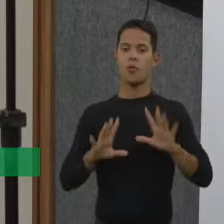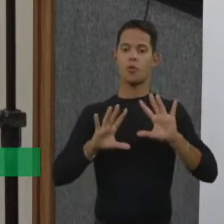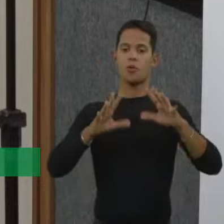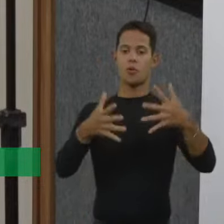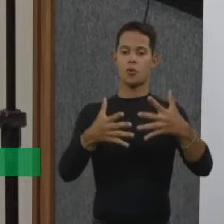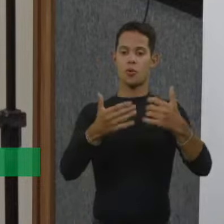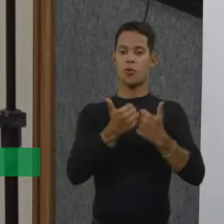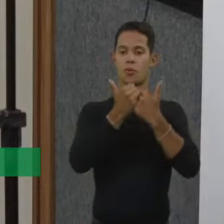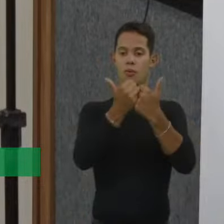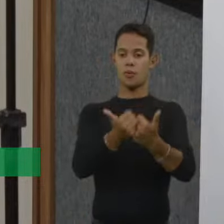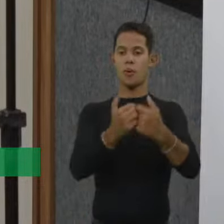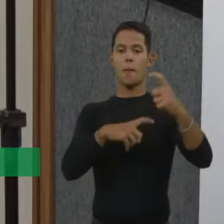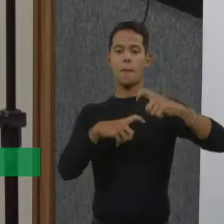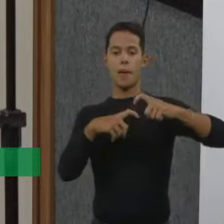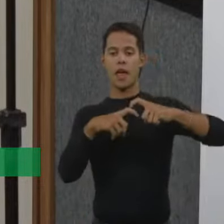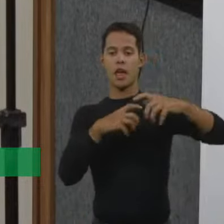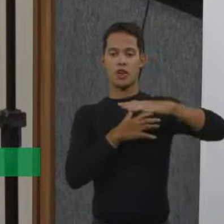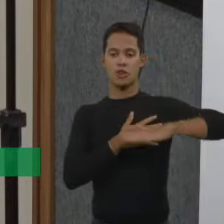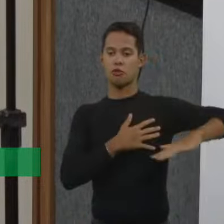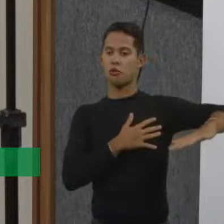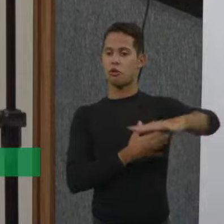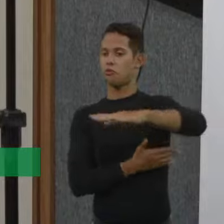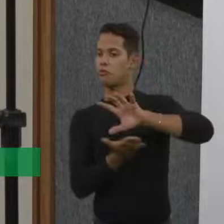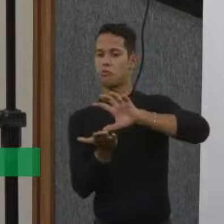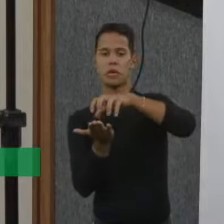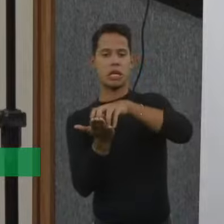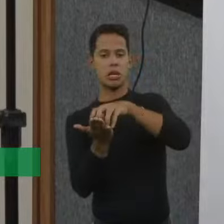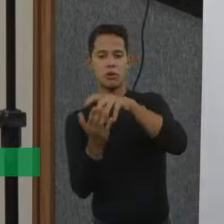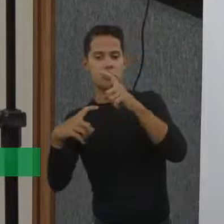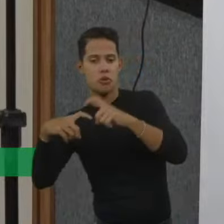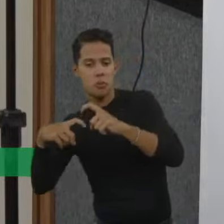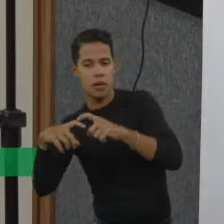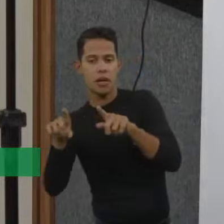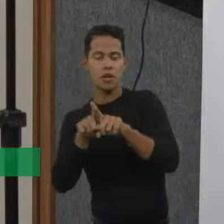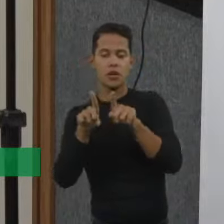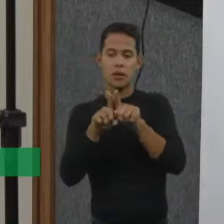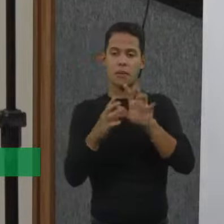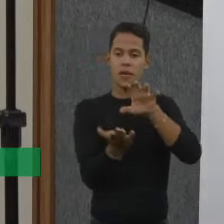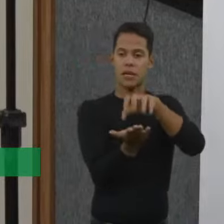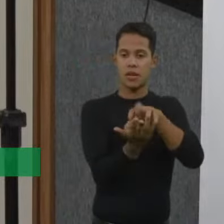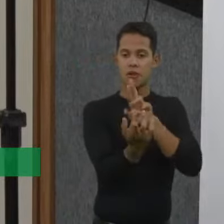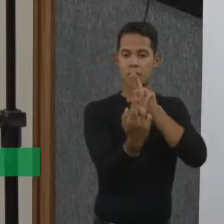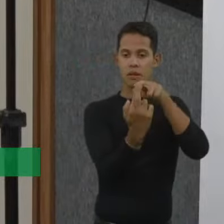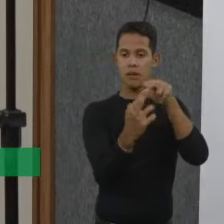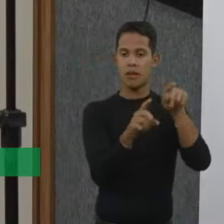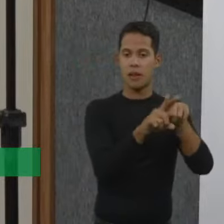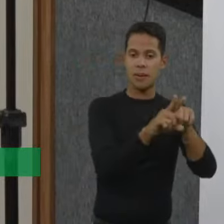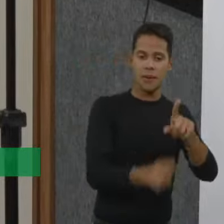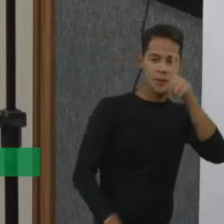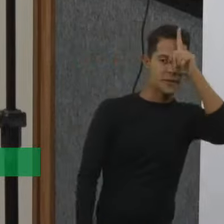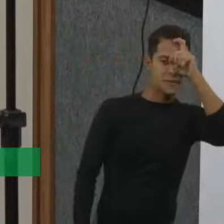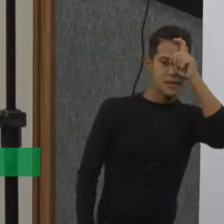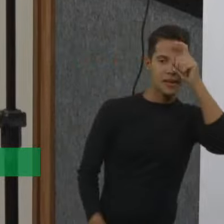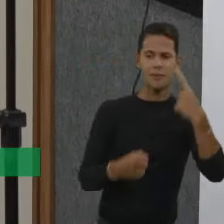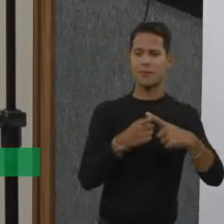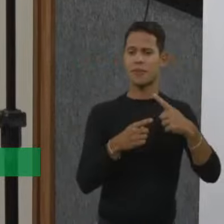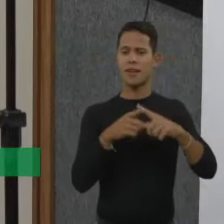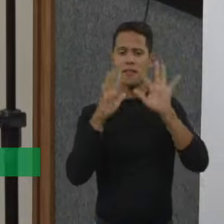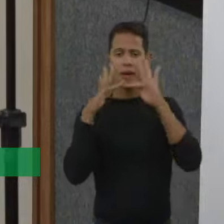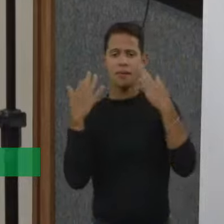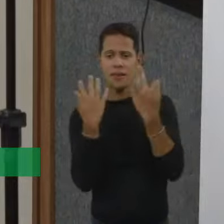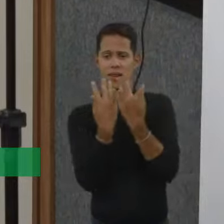médica nos centros de saúde, nos hospitais, nos centros de referência, porque as famílias estão devastadas quando elas